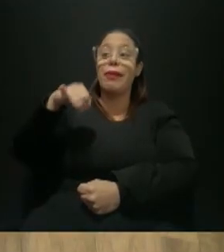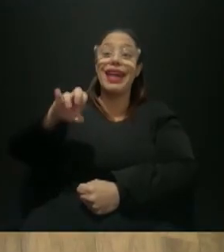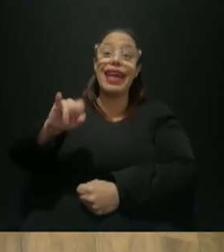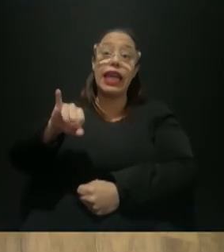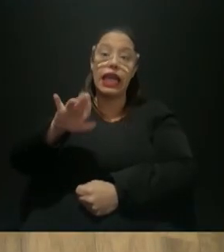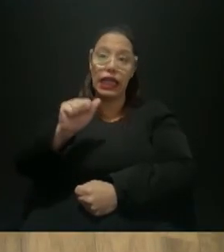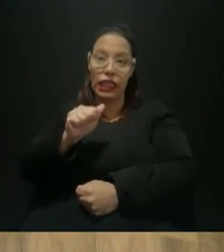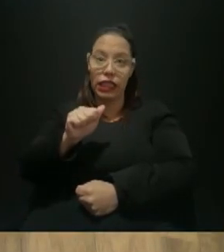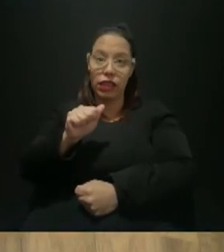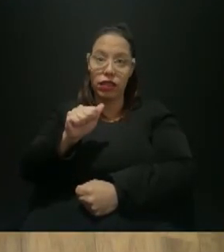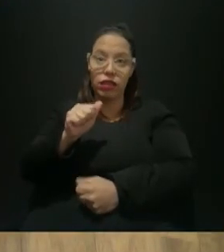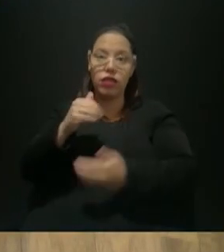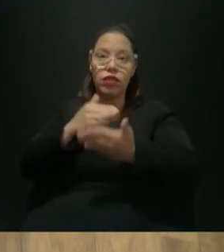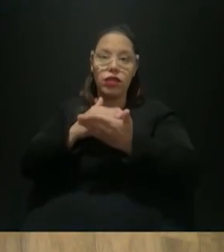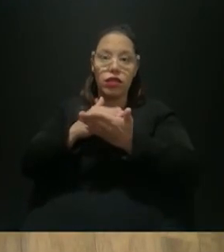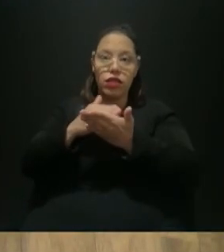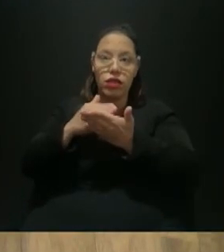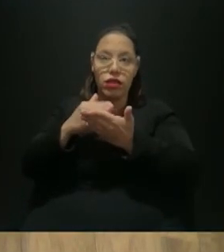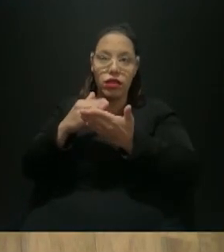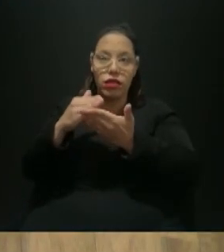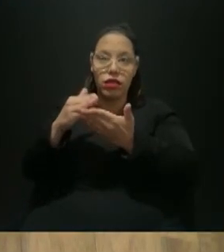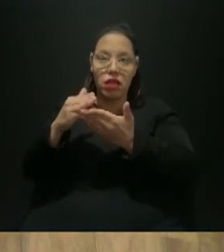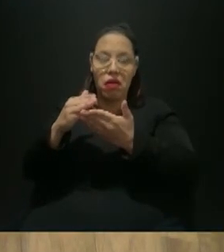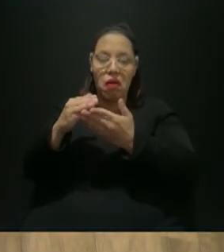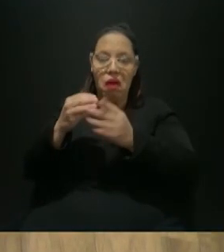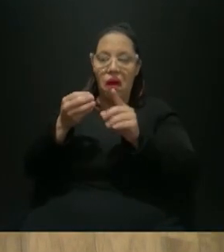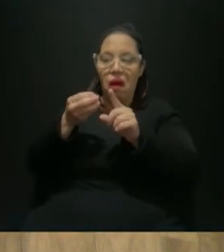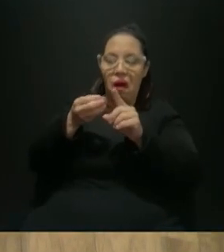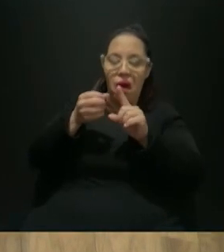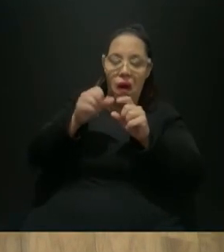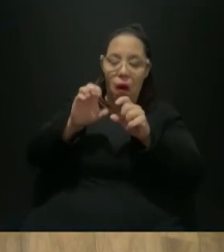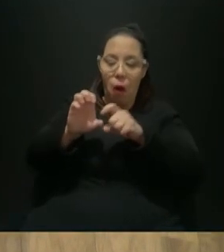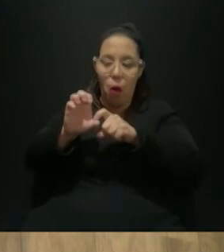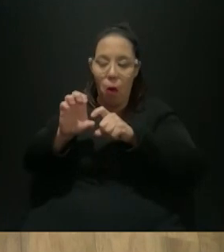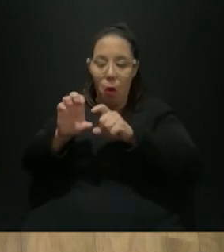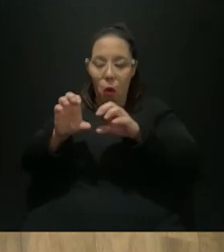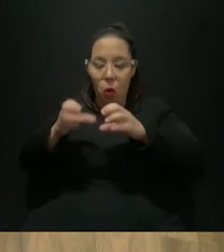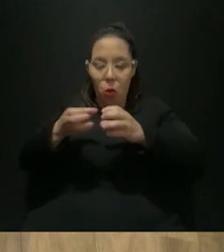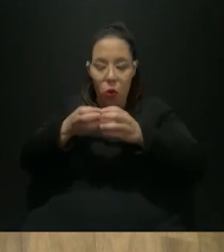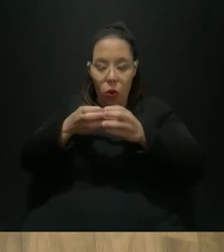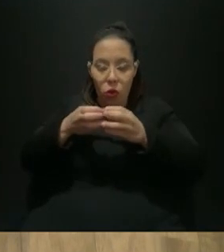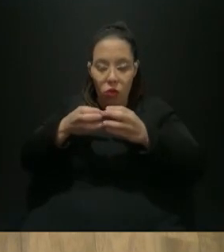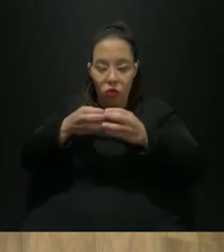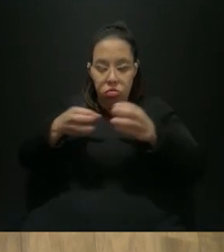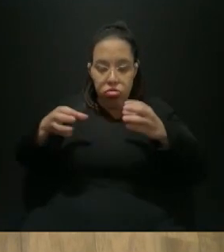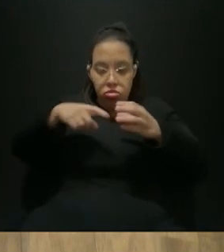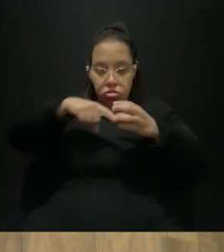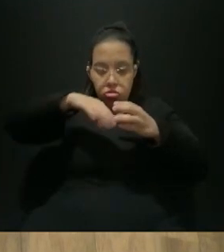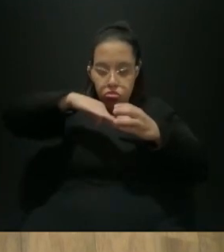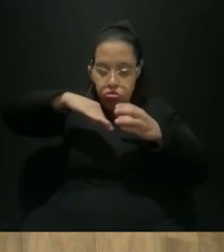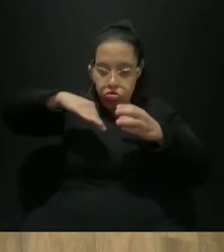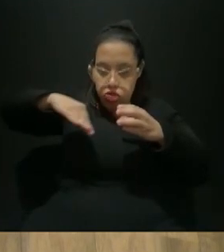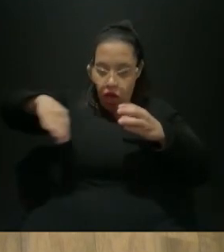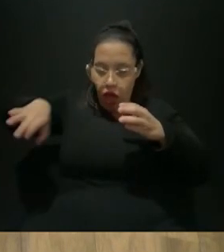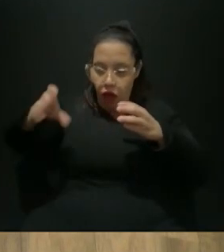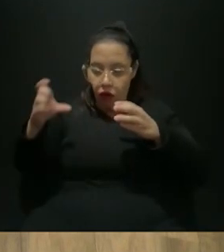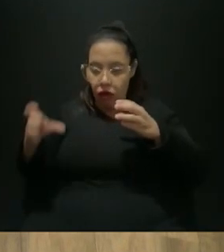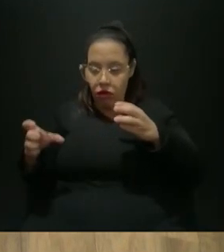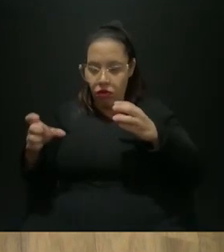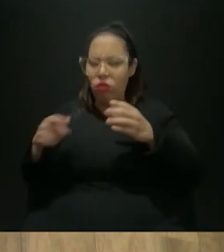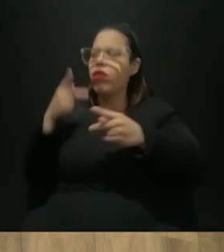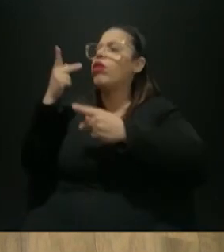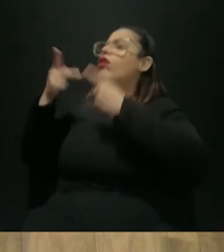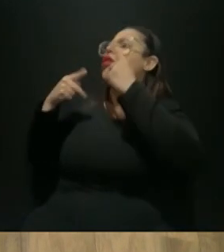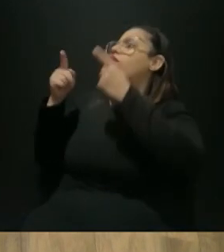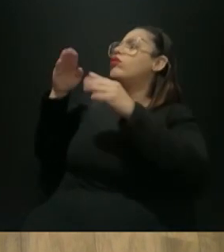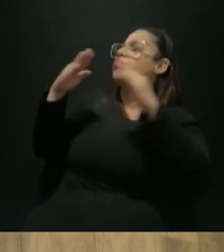a estudar que as crianças ficavam isoladas, sem qualquer afeto, sem Então, qualquer isso que eu ia cuidado. perguntar, Adriana, a gente sempre fala, até para as pessoas em casa